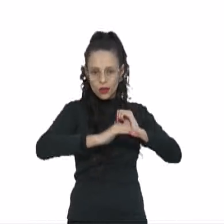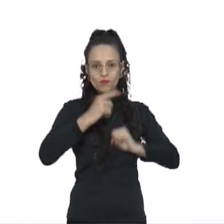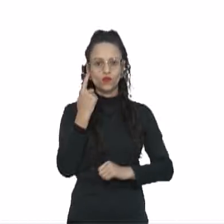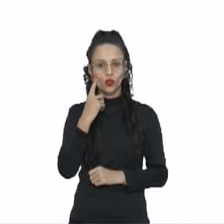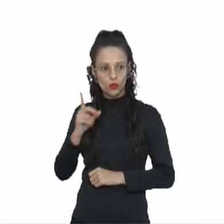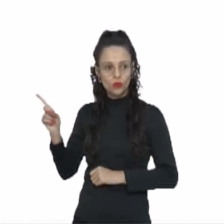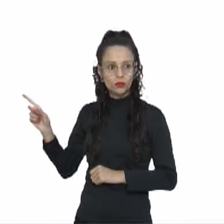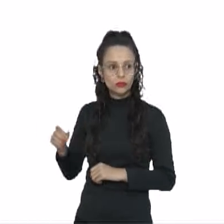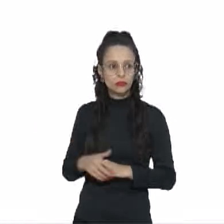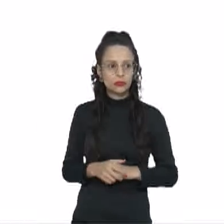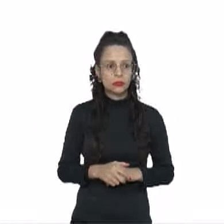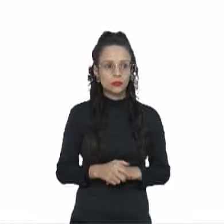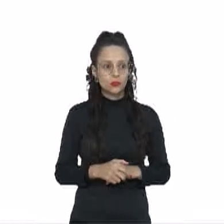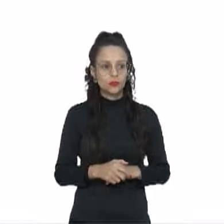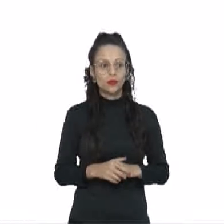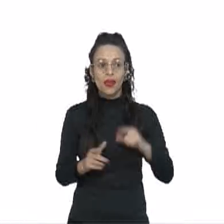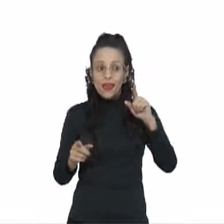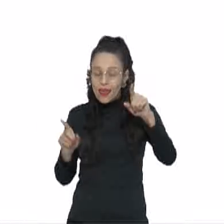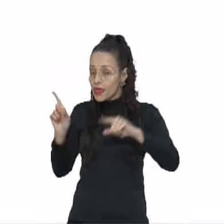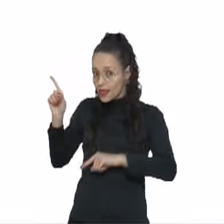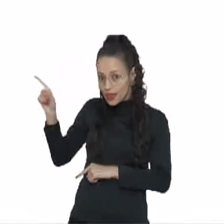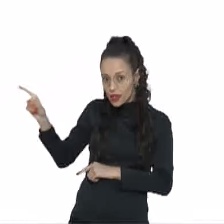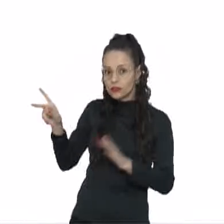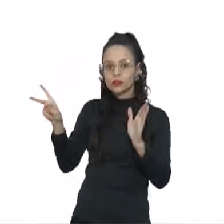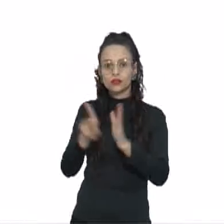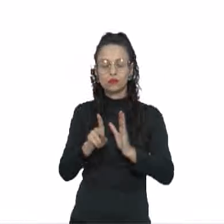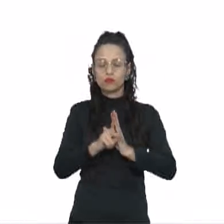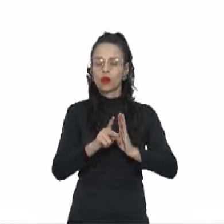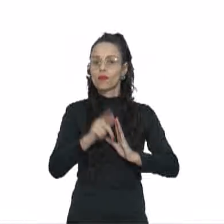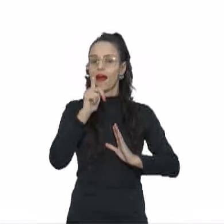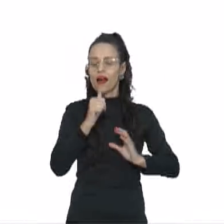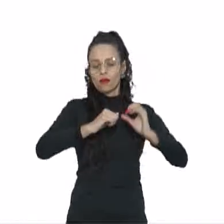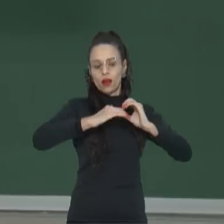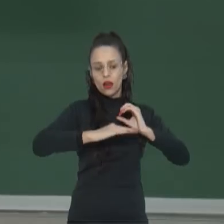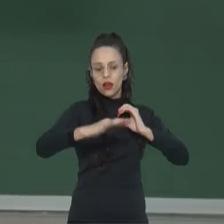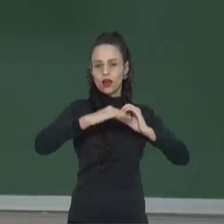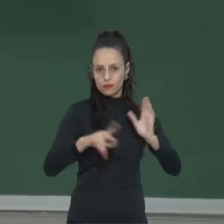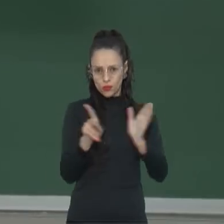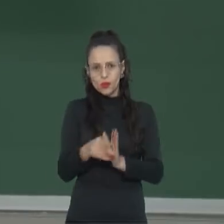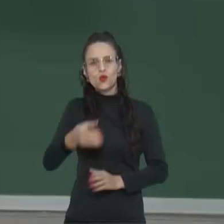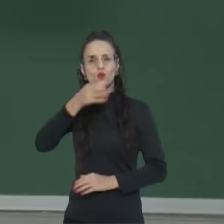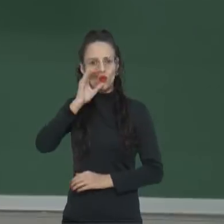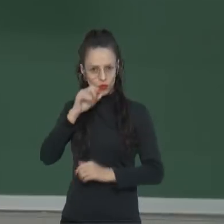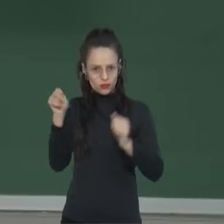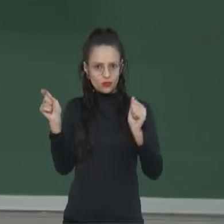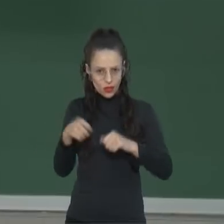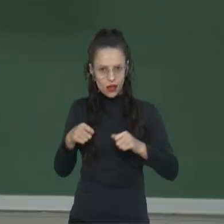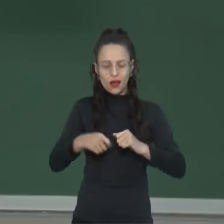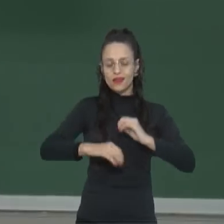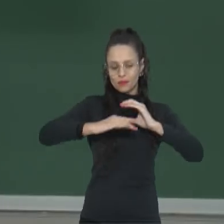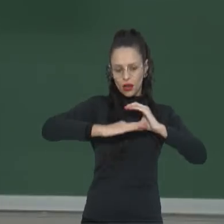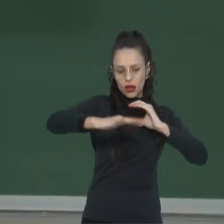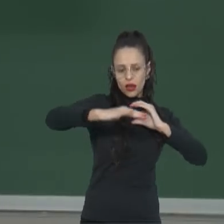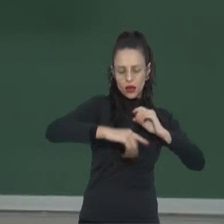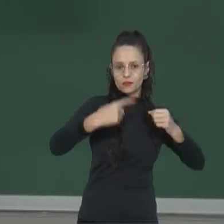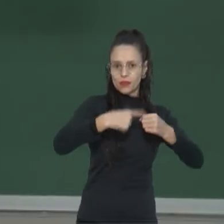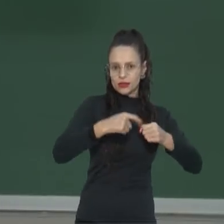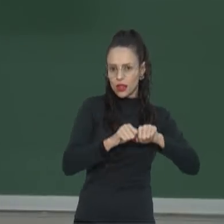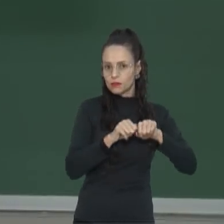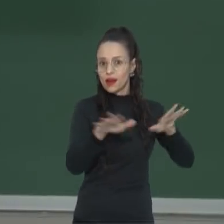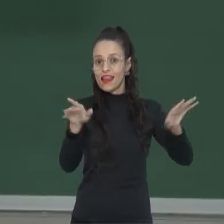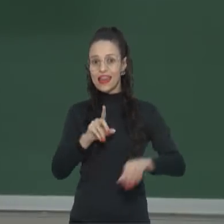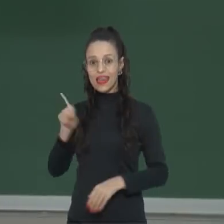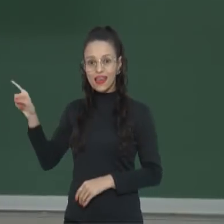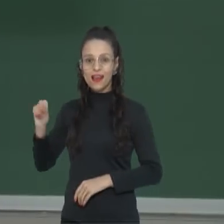aqui. Tá bom? Então essa aqui é a alimentação da cidade, água para beber, potável. Essa aqui é a água do